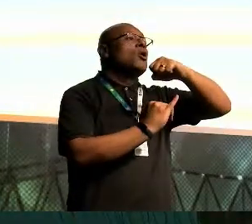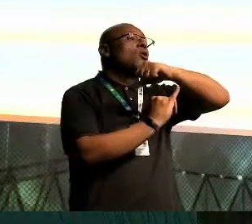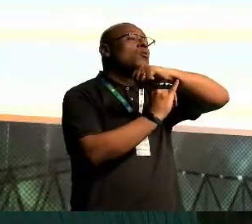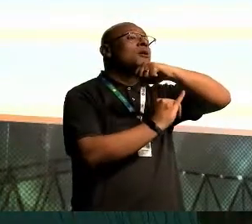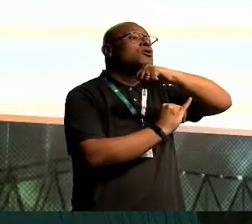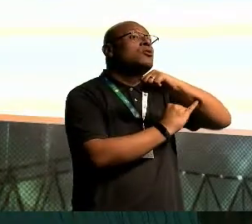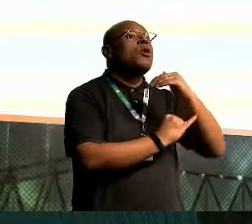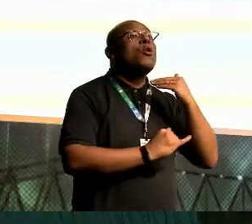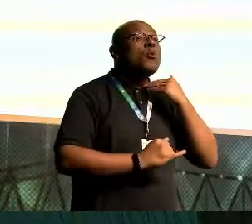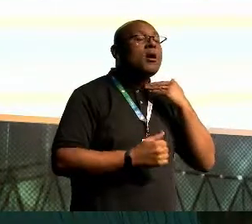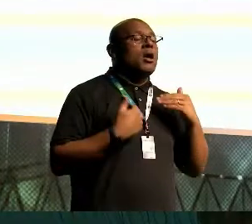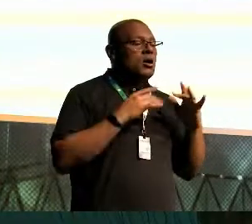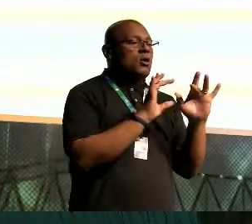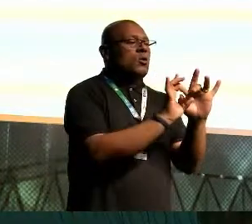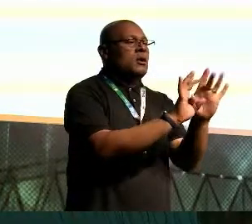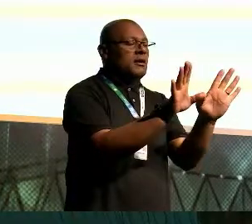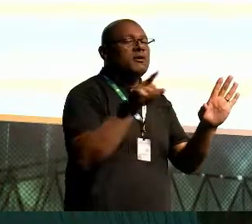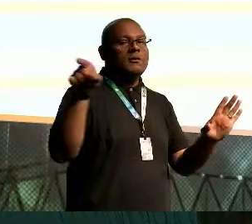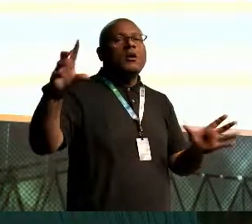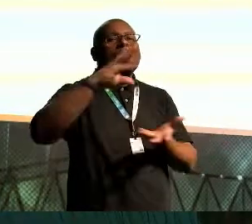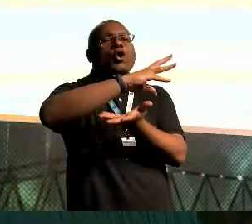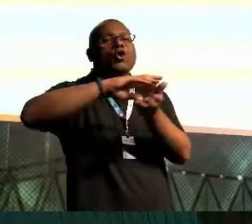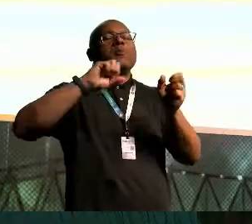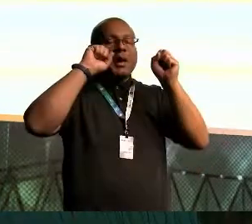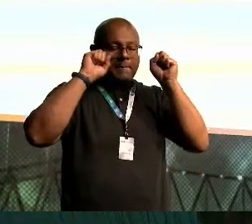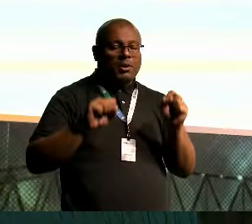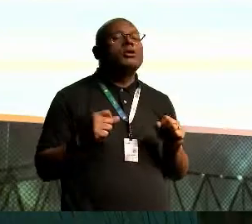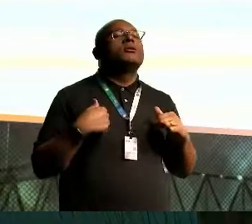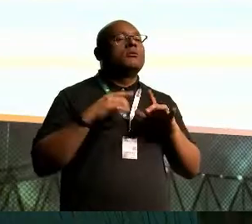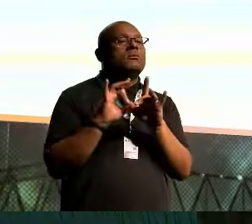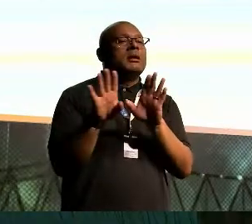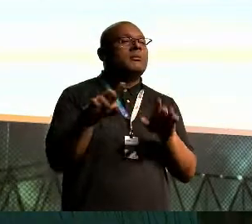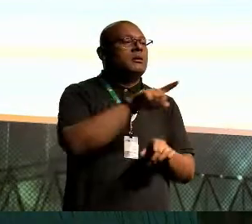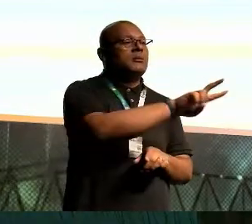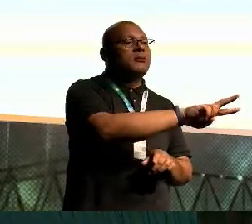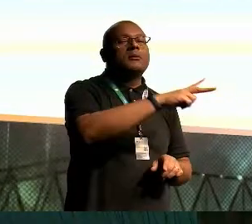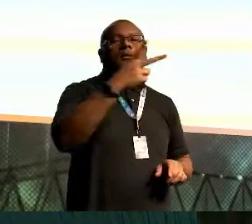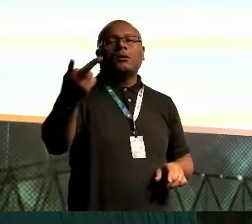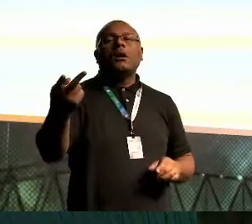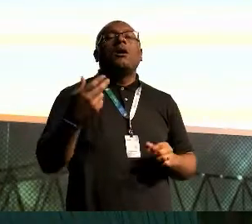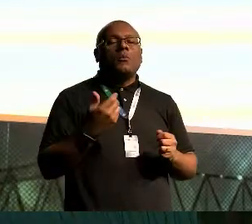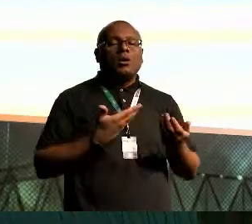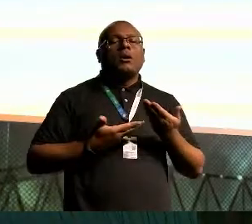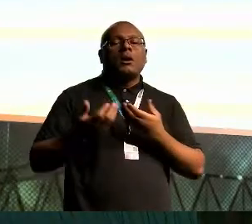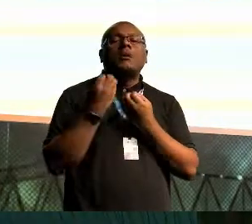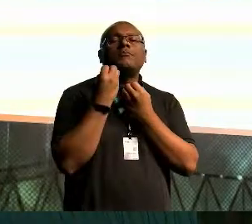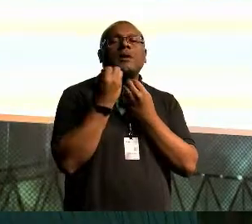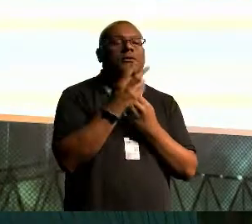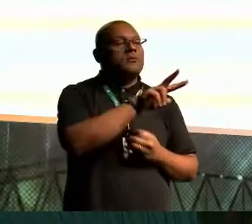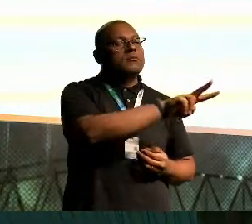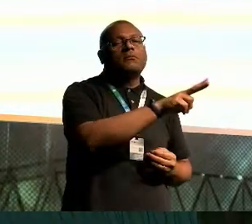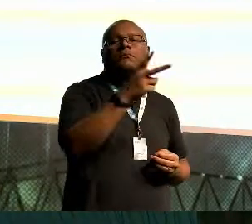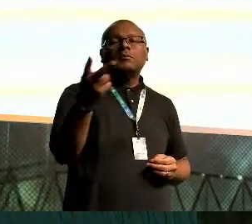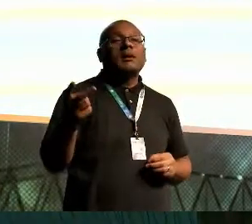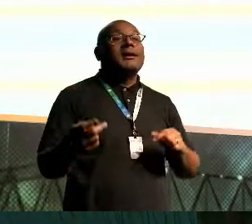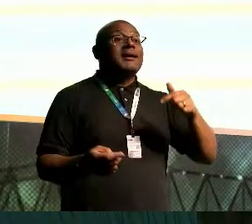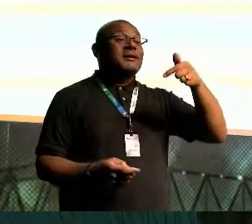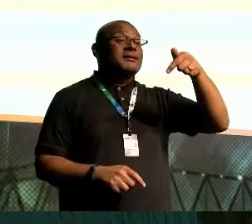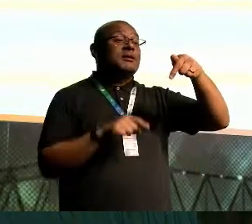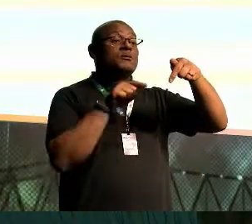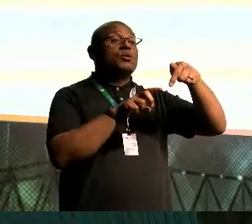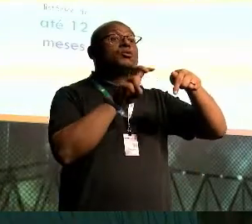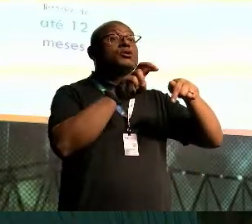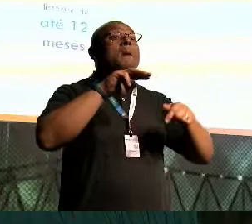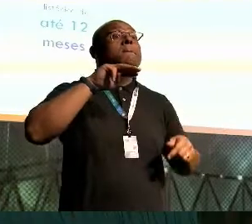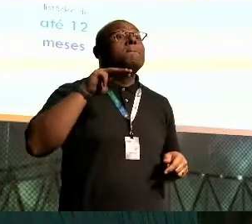sempre com consentimento do cliente, tá? Sempre. Então, o cliente concorda que ele quer passar os dados de um banco para outro. Tem 7,5 milhões.